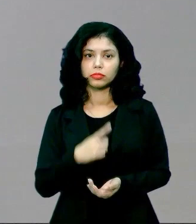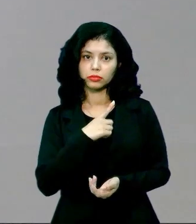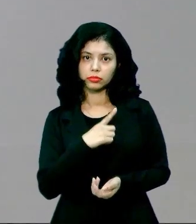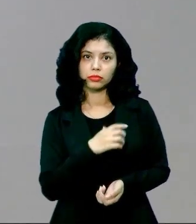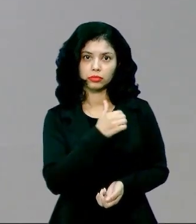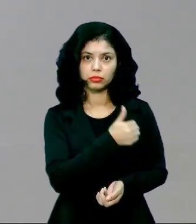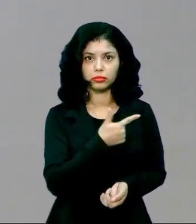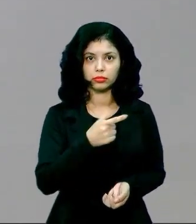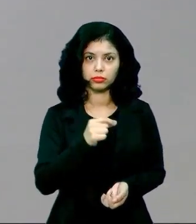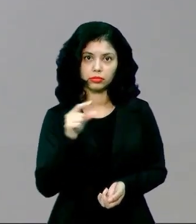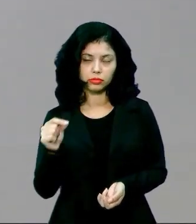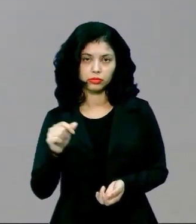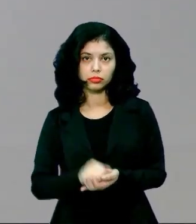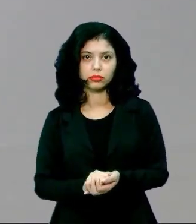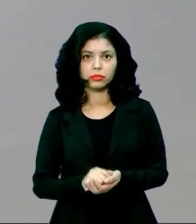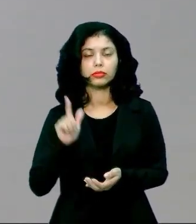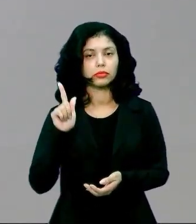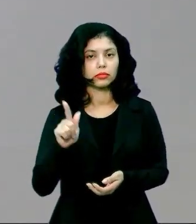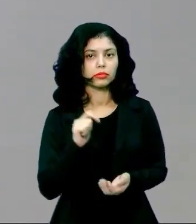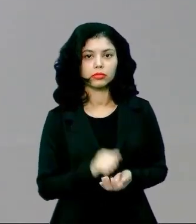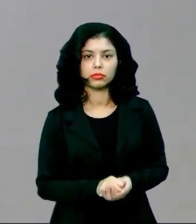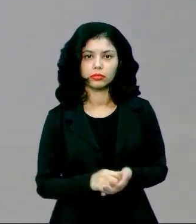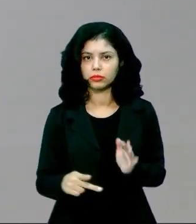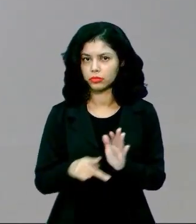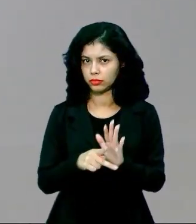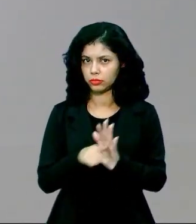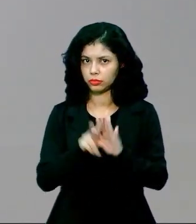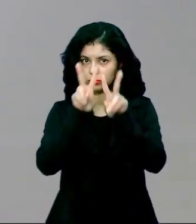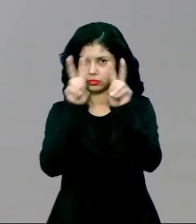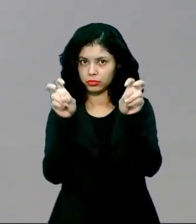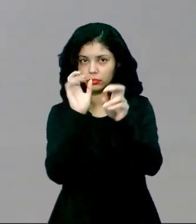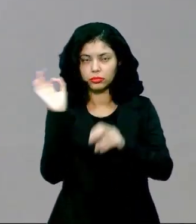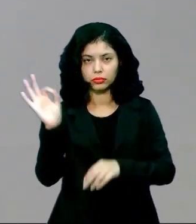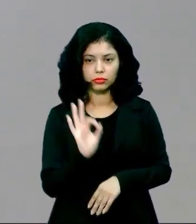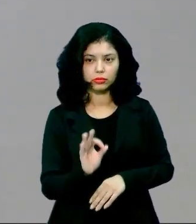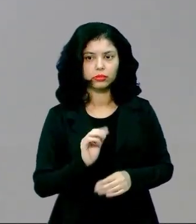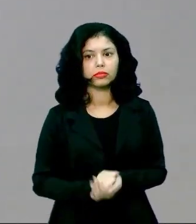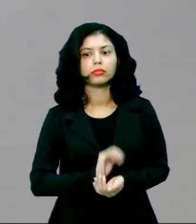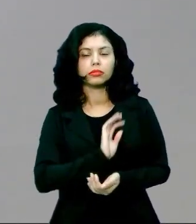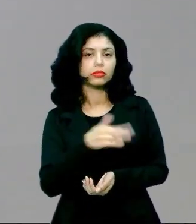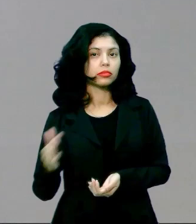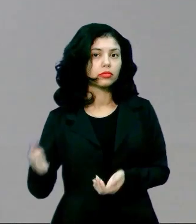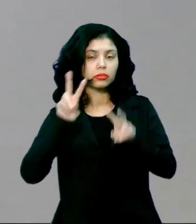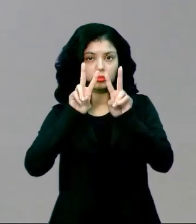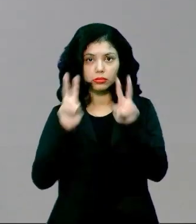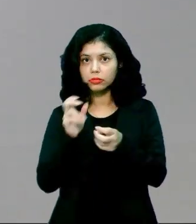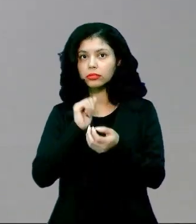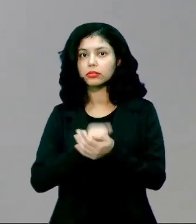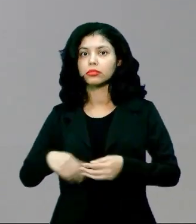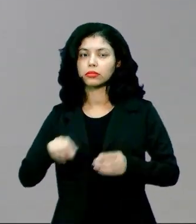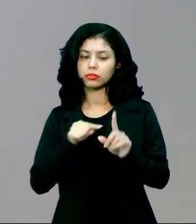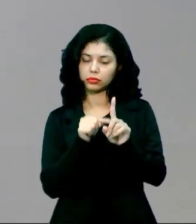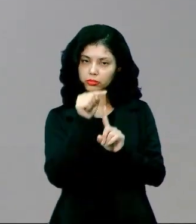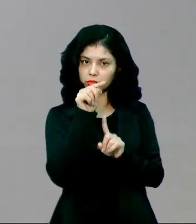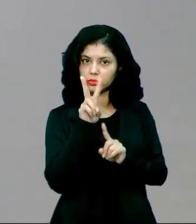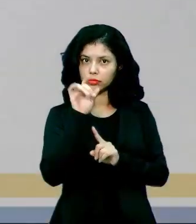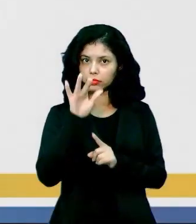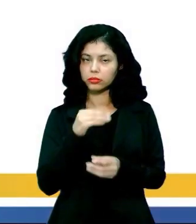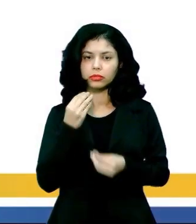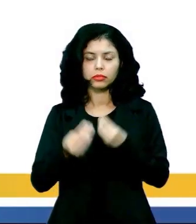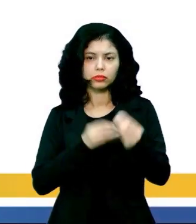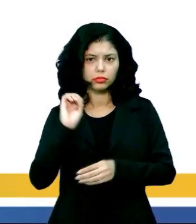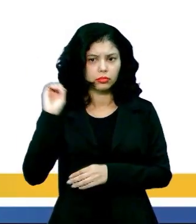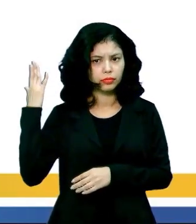ali 200 gramas de um determinado soluto. Isso é o título percentual. Agora, quando esse título ele é em volume, olha só como